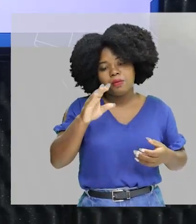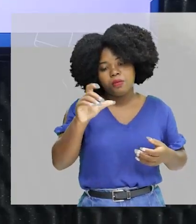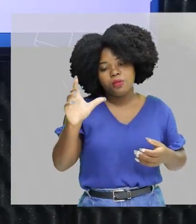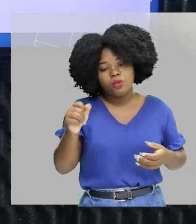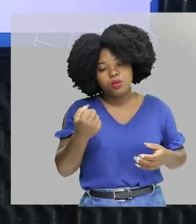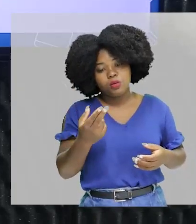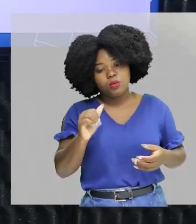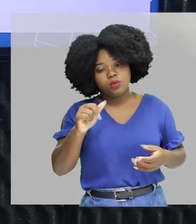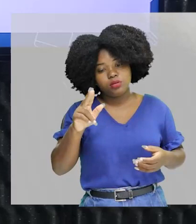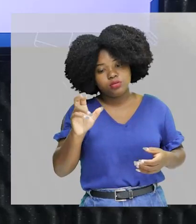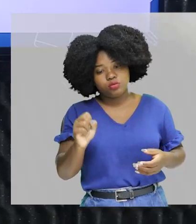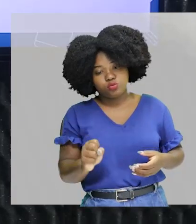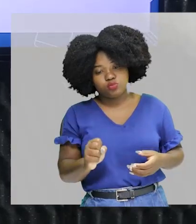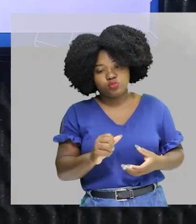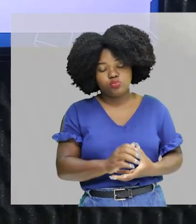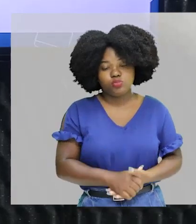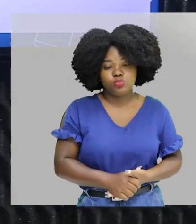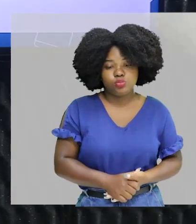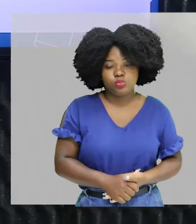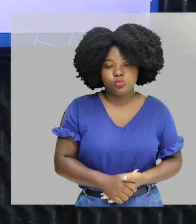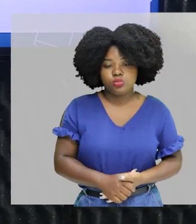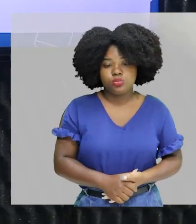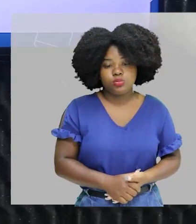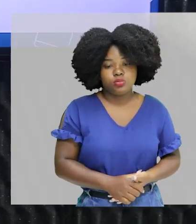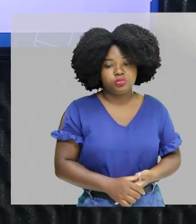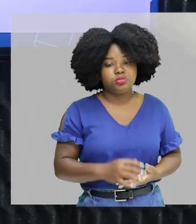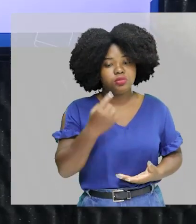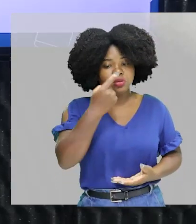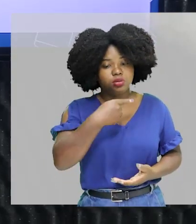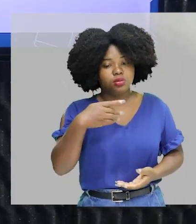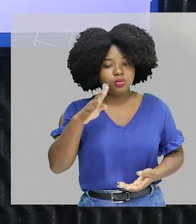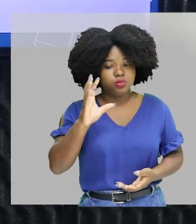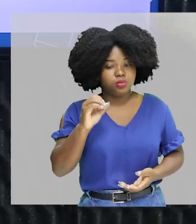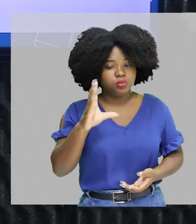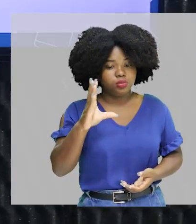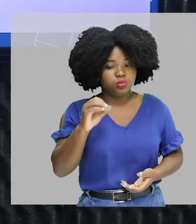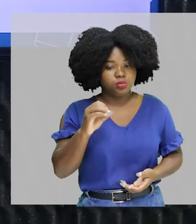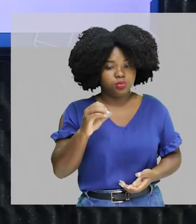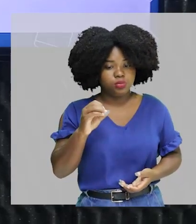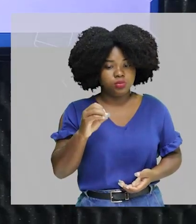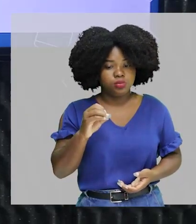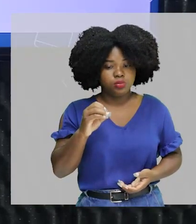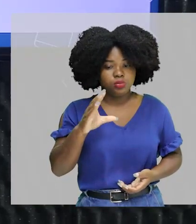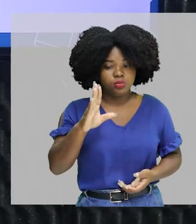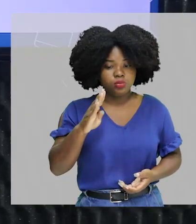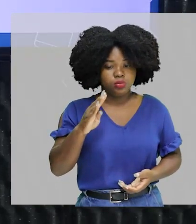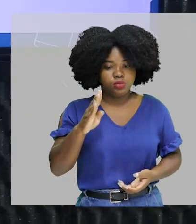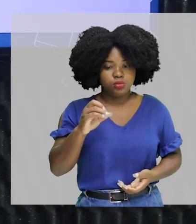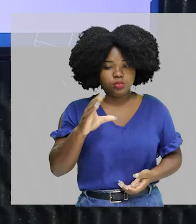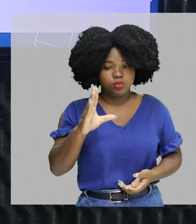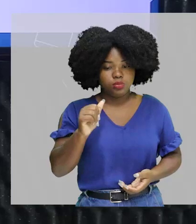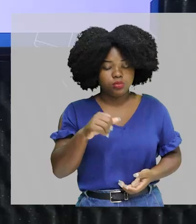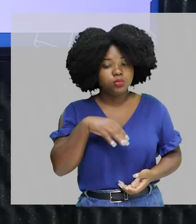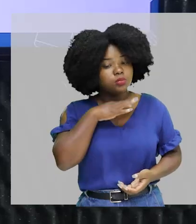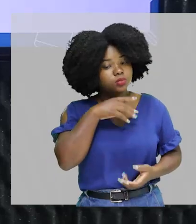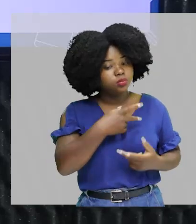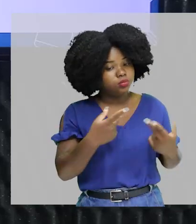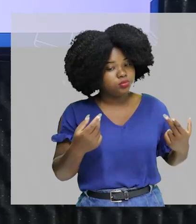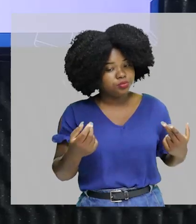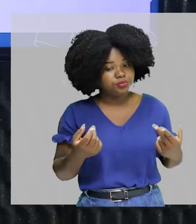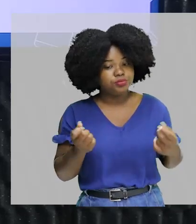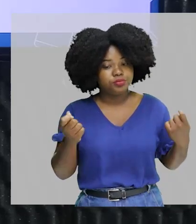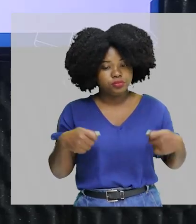ânus. No caso, quando ele origina a boca do futuro animal, ele seria um indivíduo